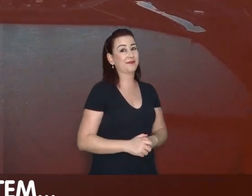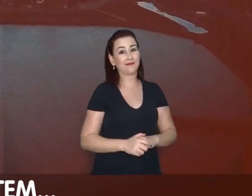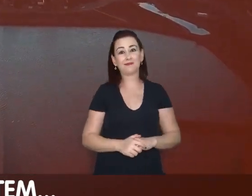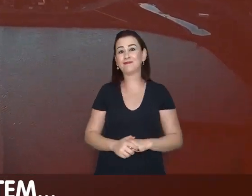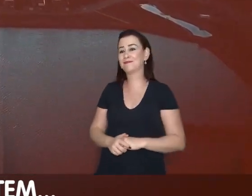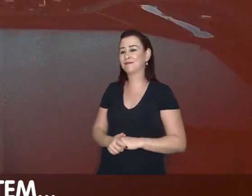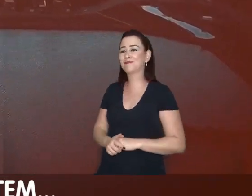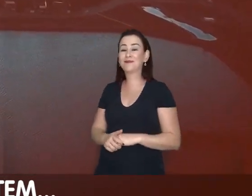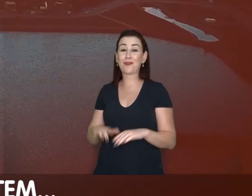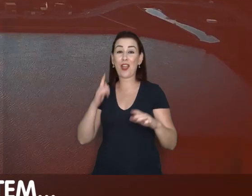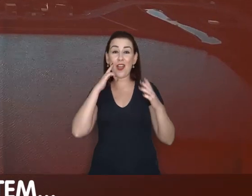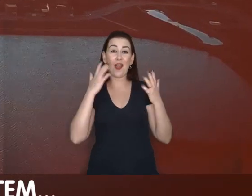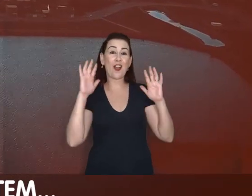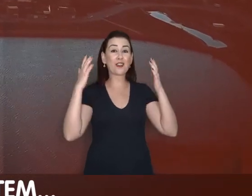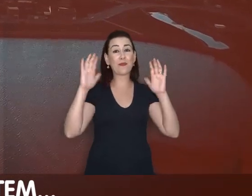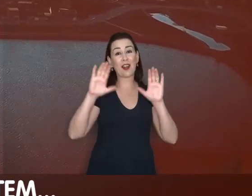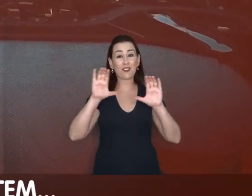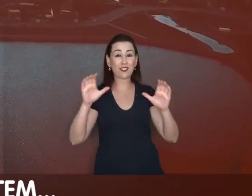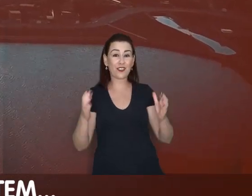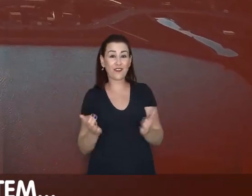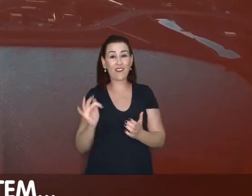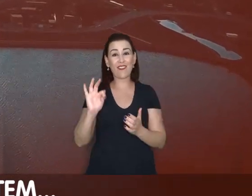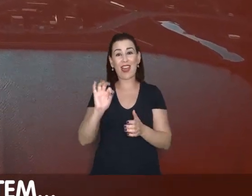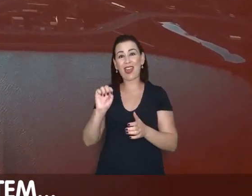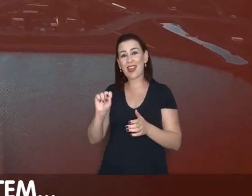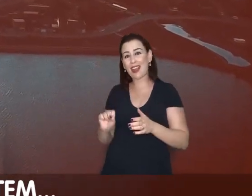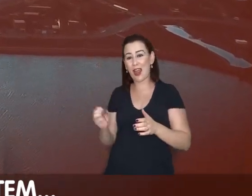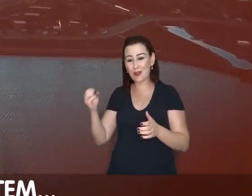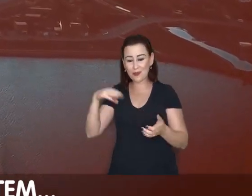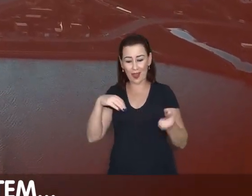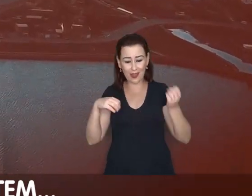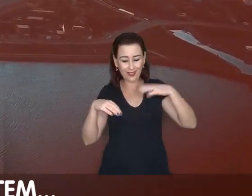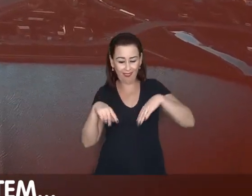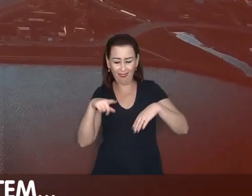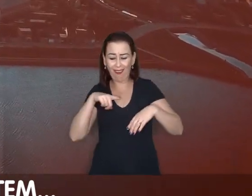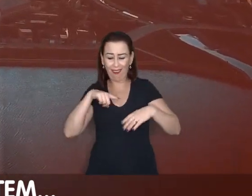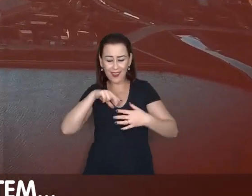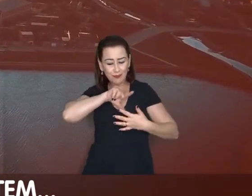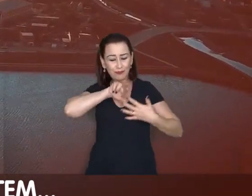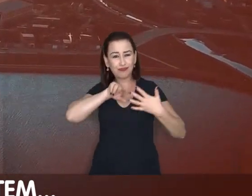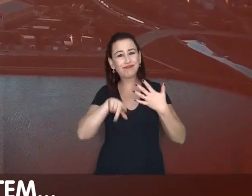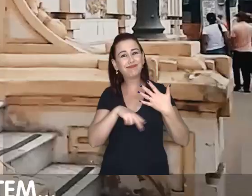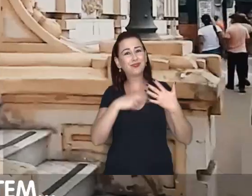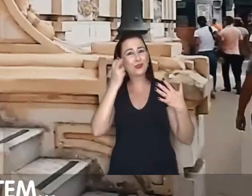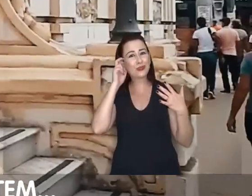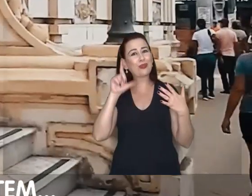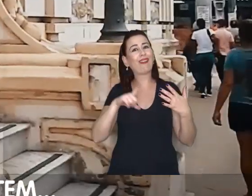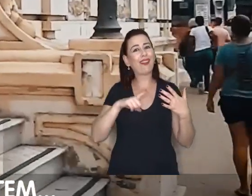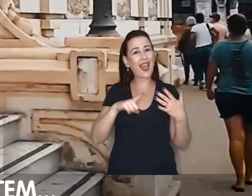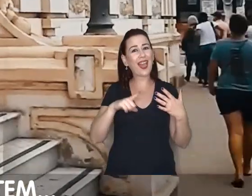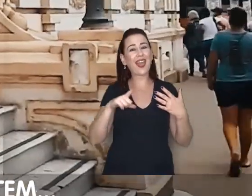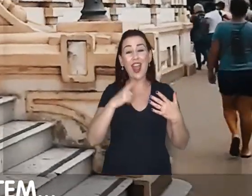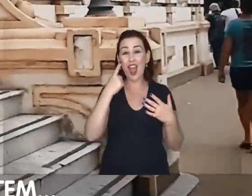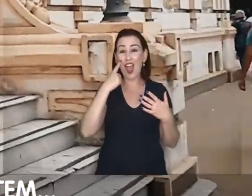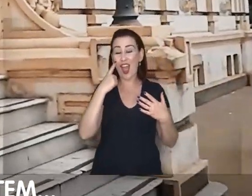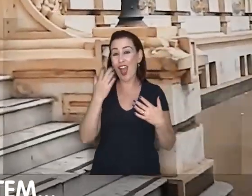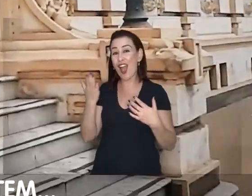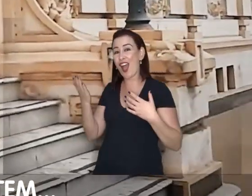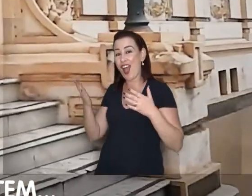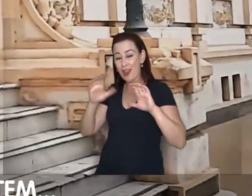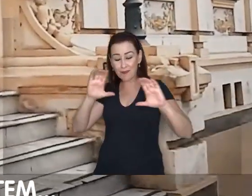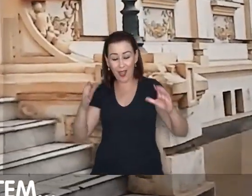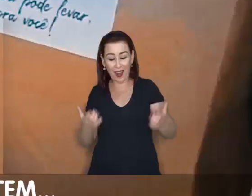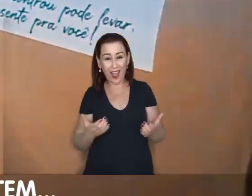feira, no balaio tem. Olha o balaio de feira, no balaio tem. Olha o balaio de